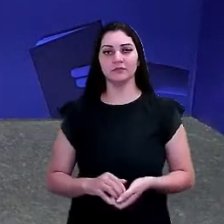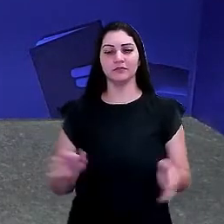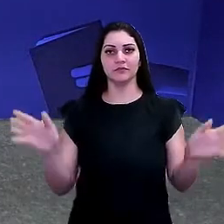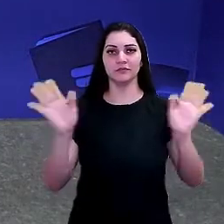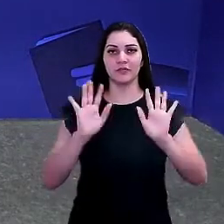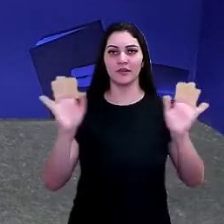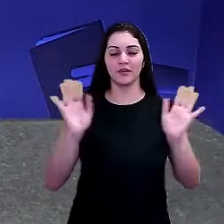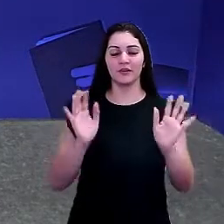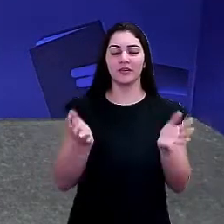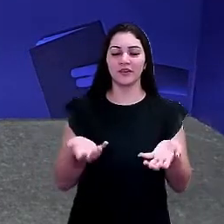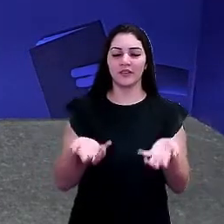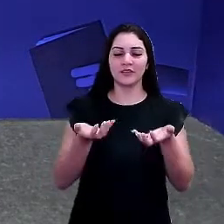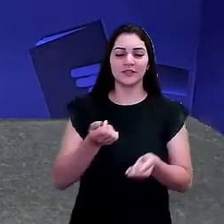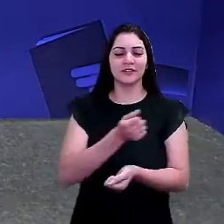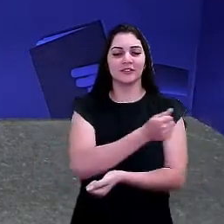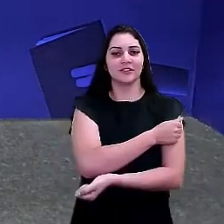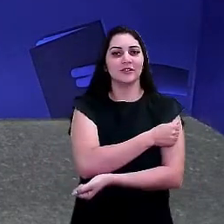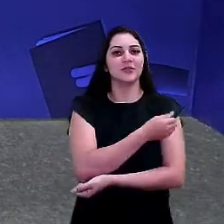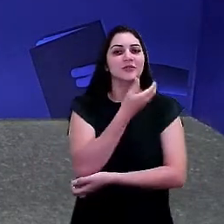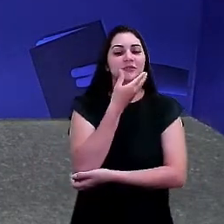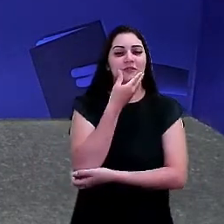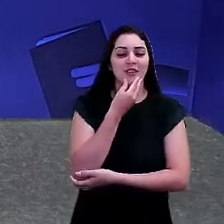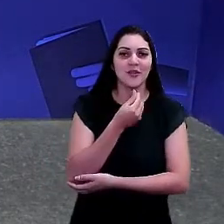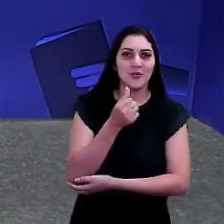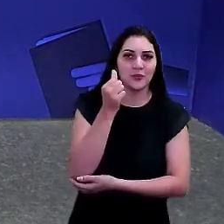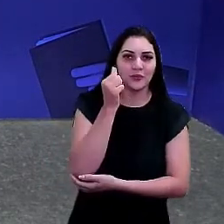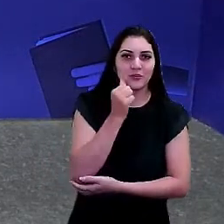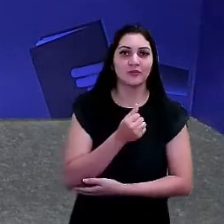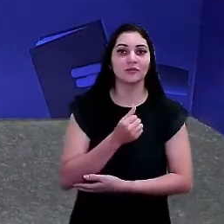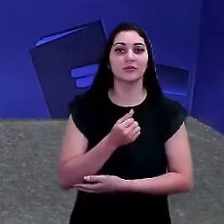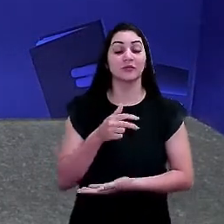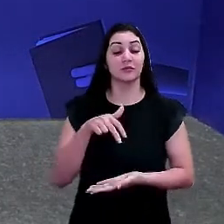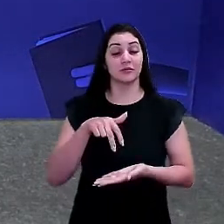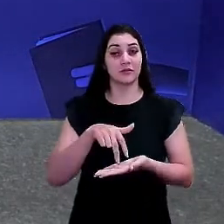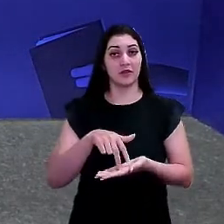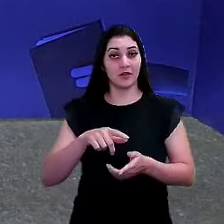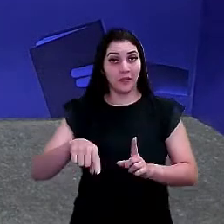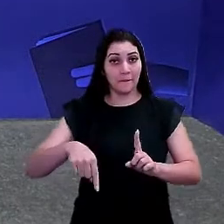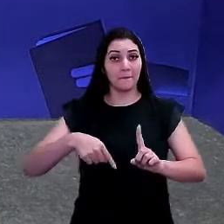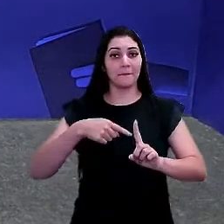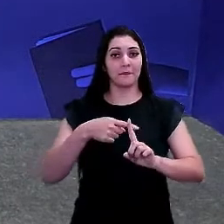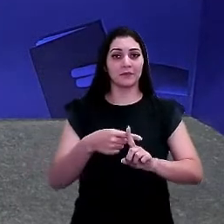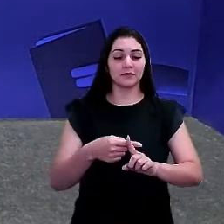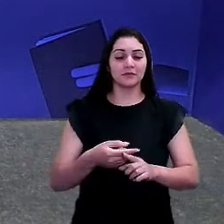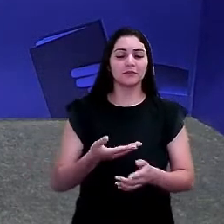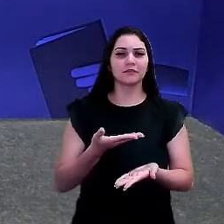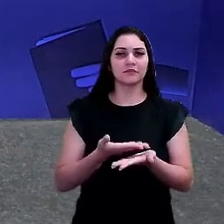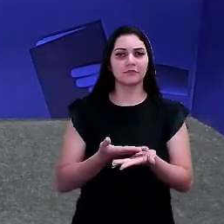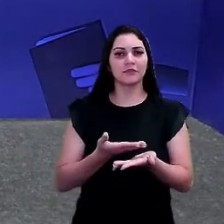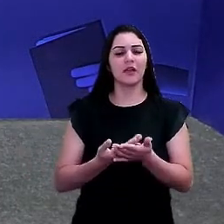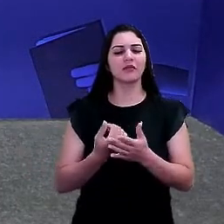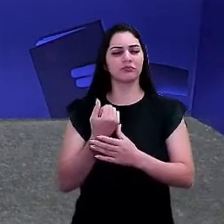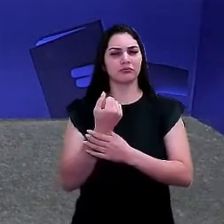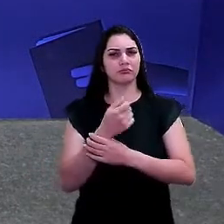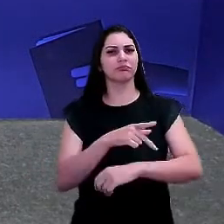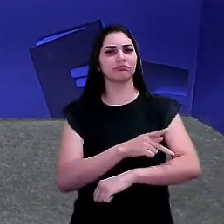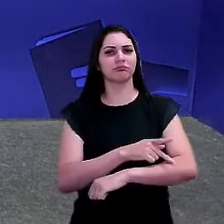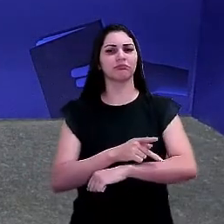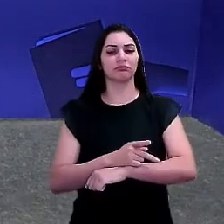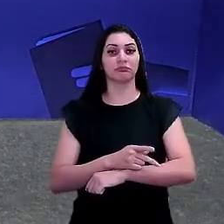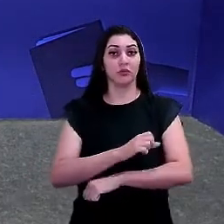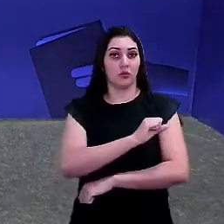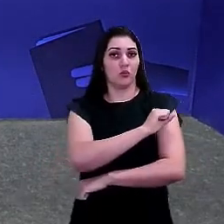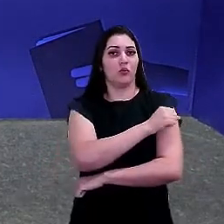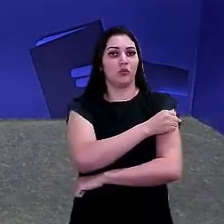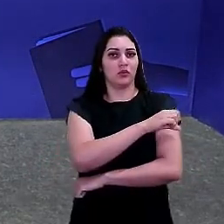Olá, queridos alunos, queridas alunas. Estamos aqui mais uma vez na aula de fortalecimento pedagógico para o oitavo e